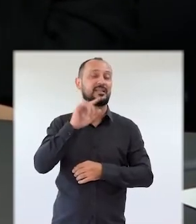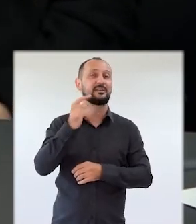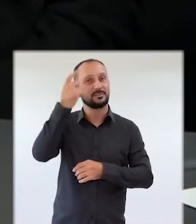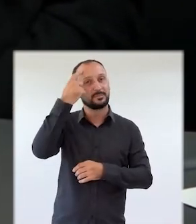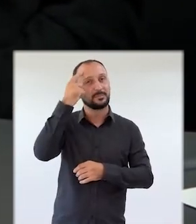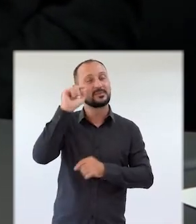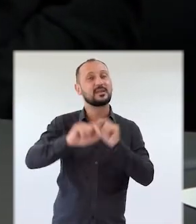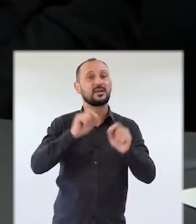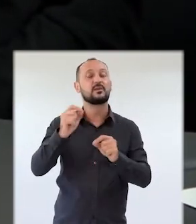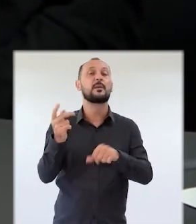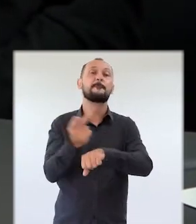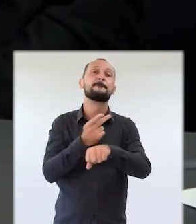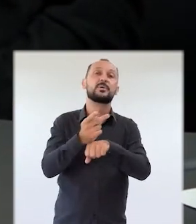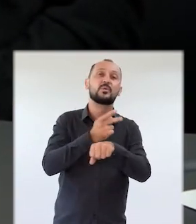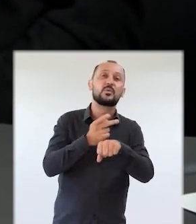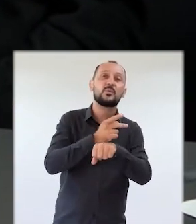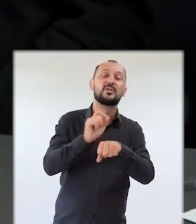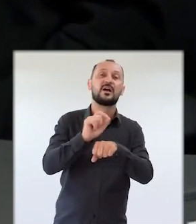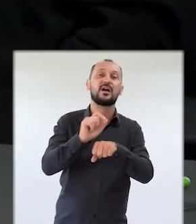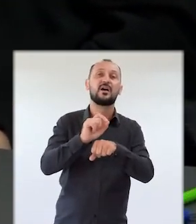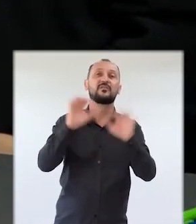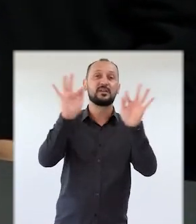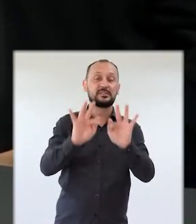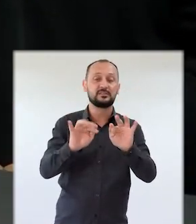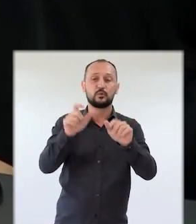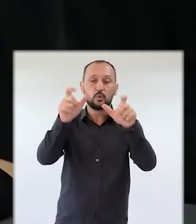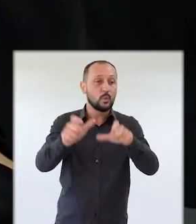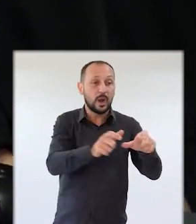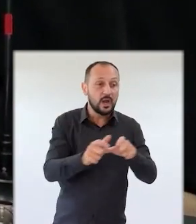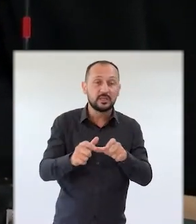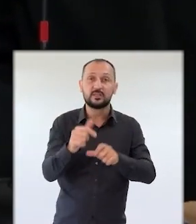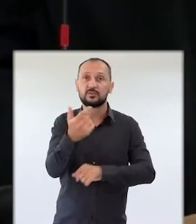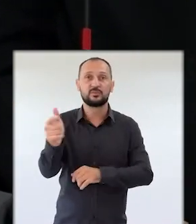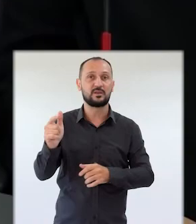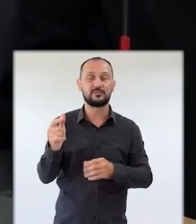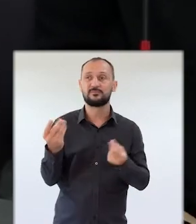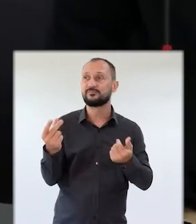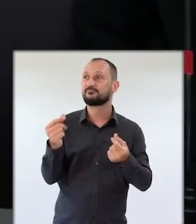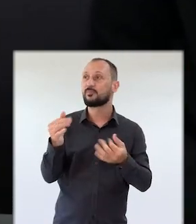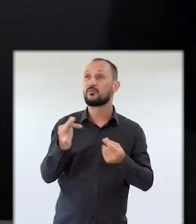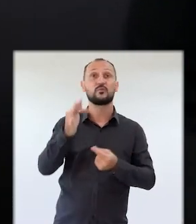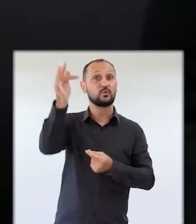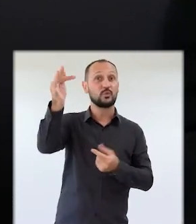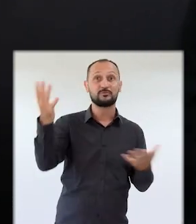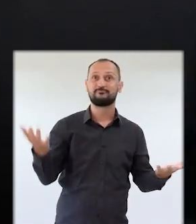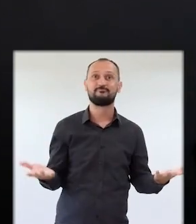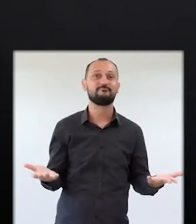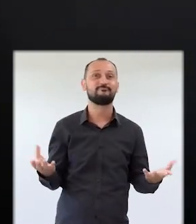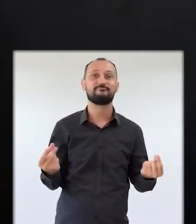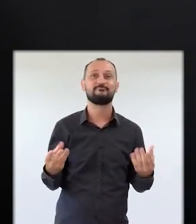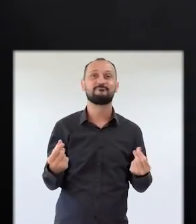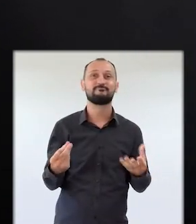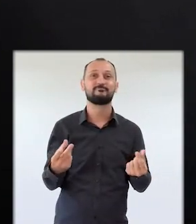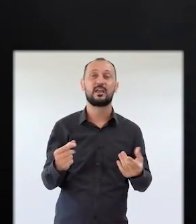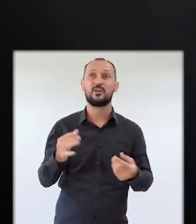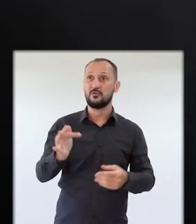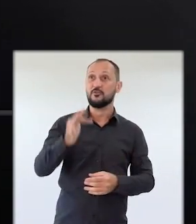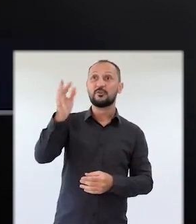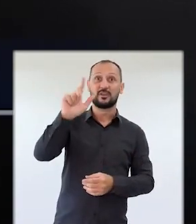Uma das coisas mais gostosas é imaginar alguém que busca a felicidade onde ela não está, isto é, no